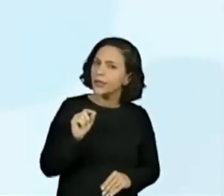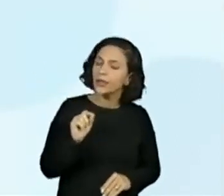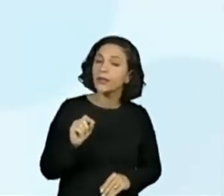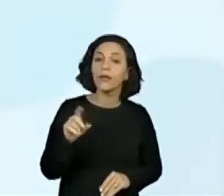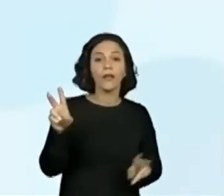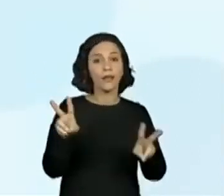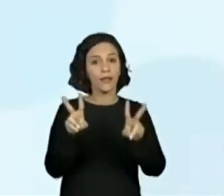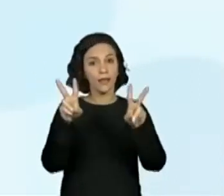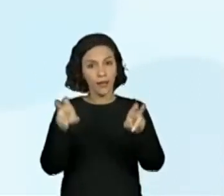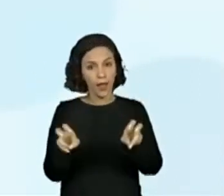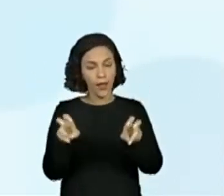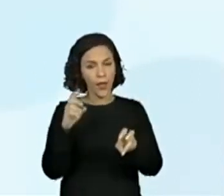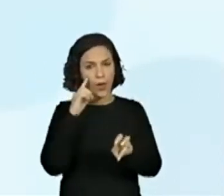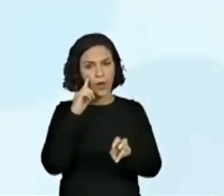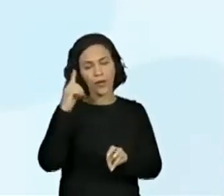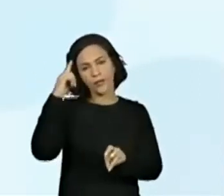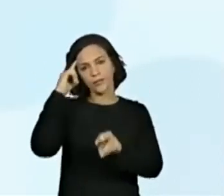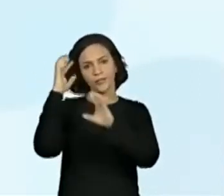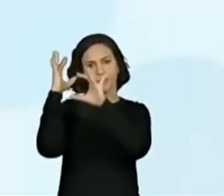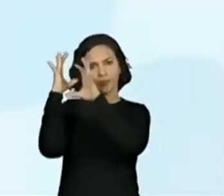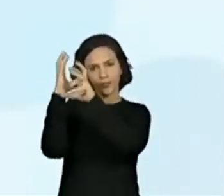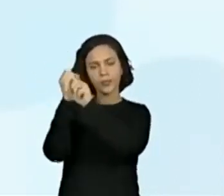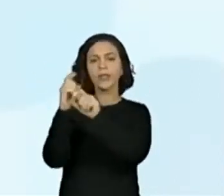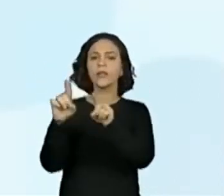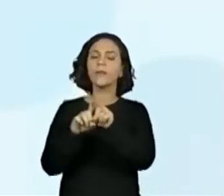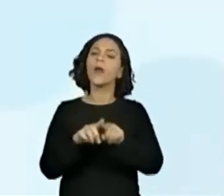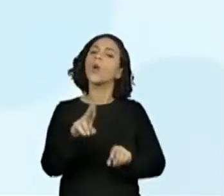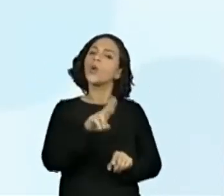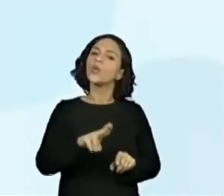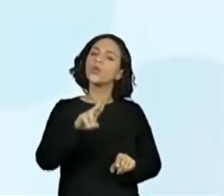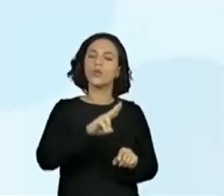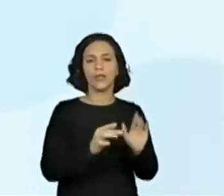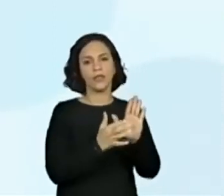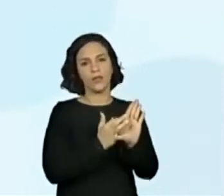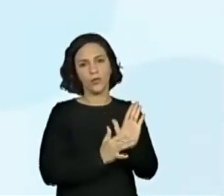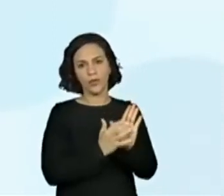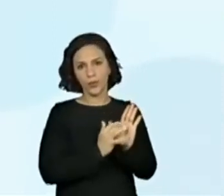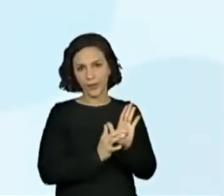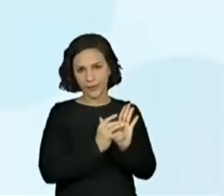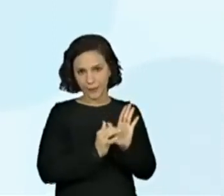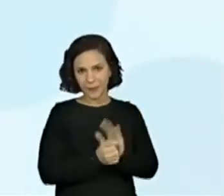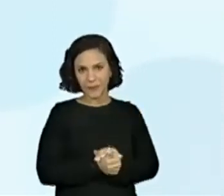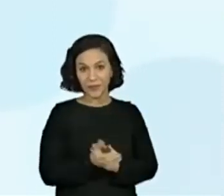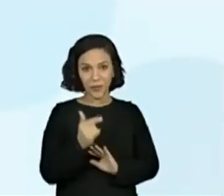tem o título de cálculo mental e o uso da calculadora. Vamos ver?